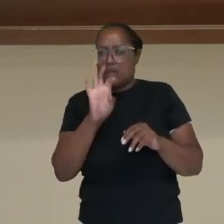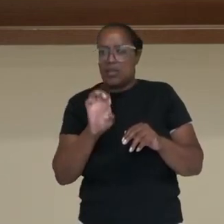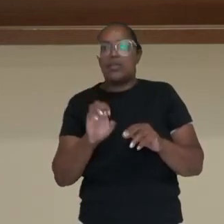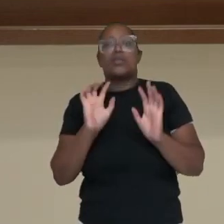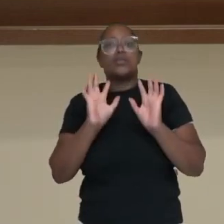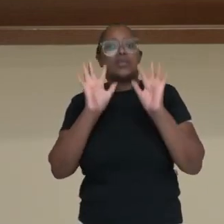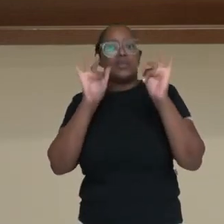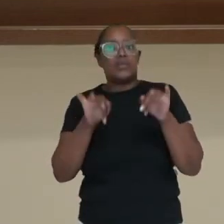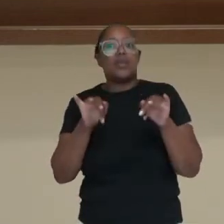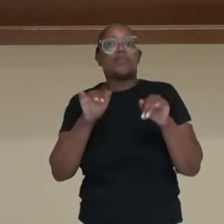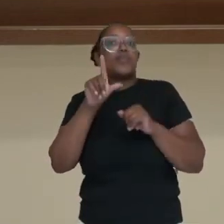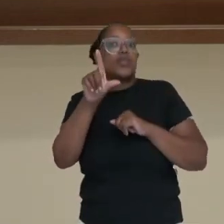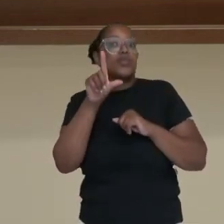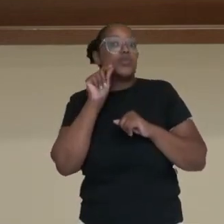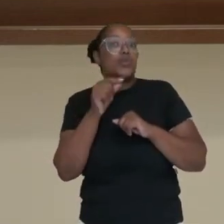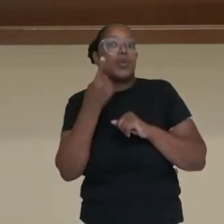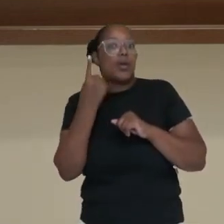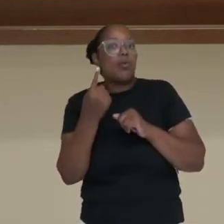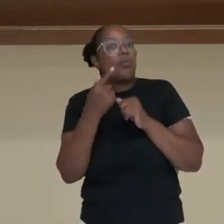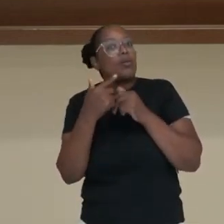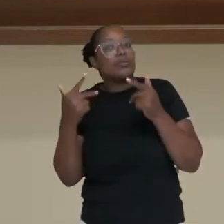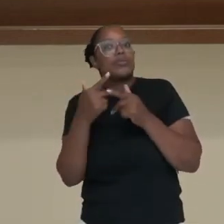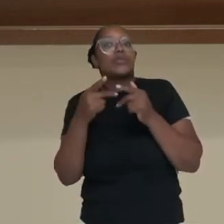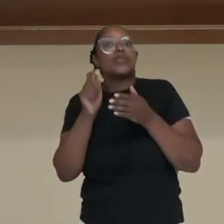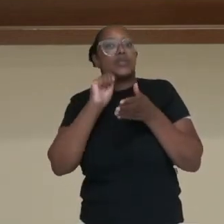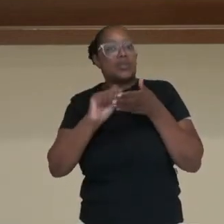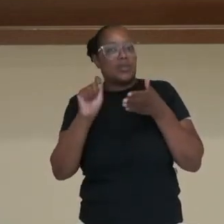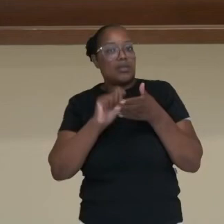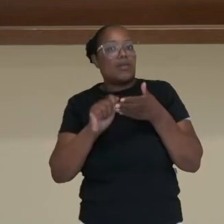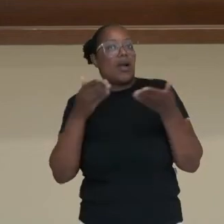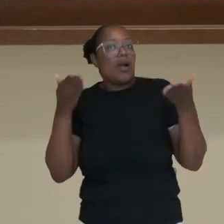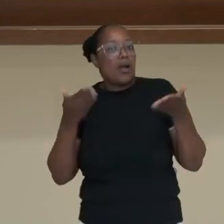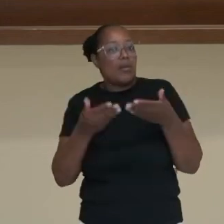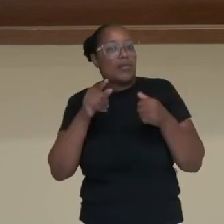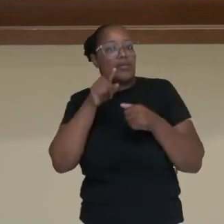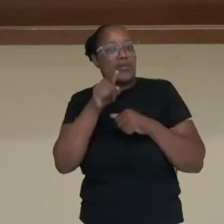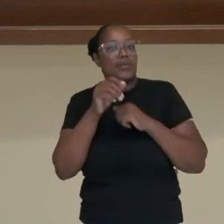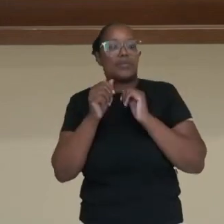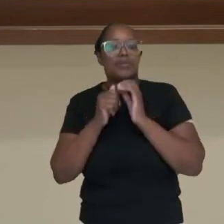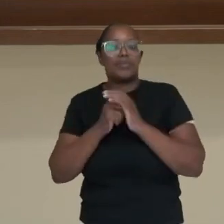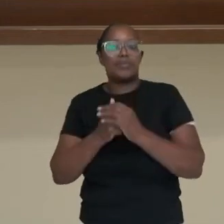substância e fale da essência dela e tudo mais, certo? Agora é com você.